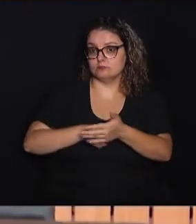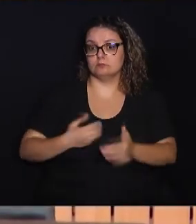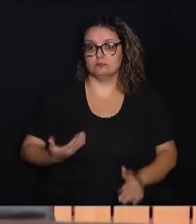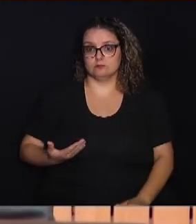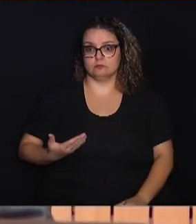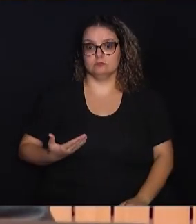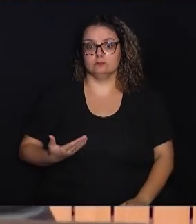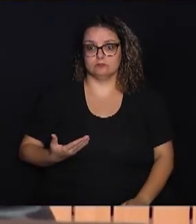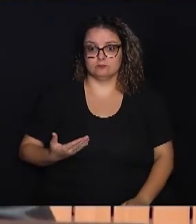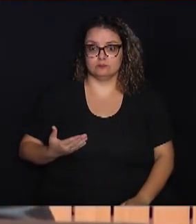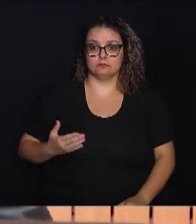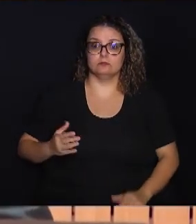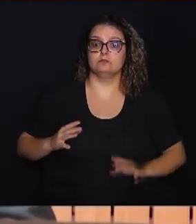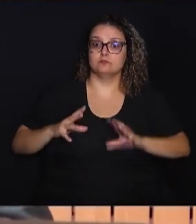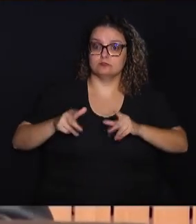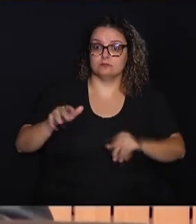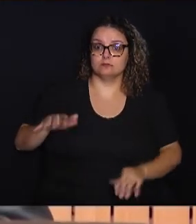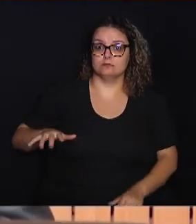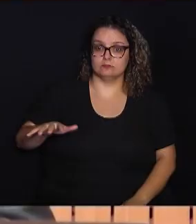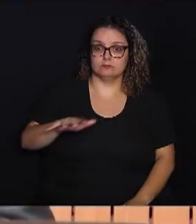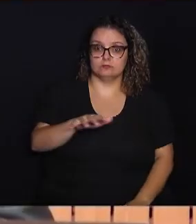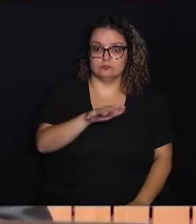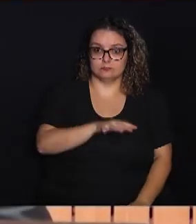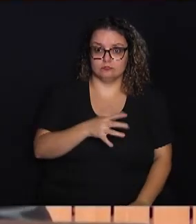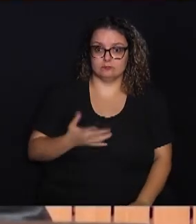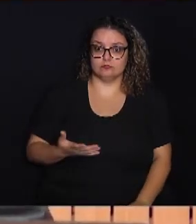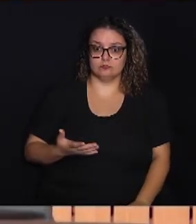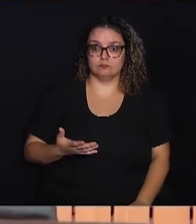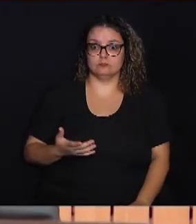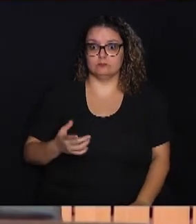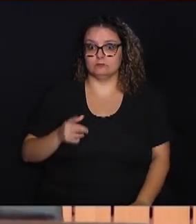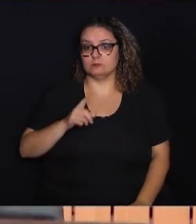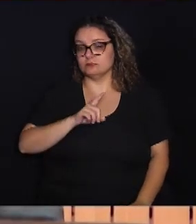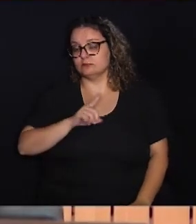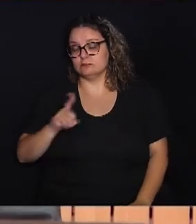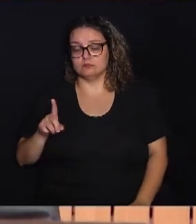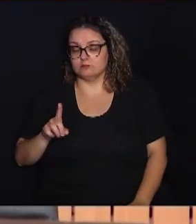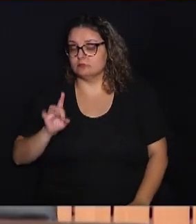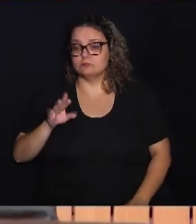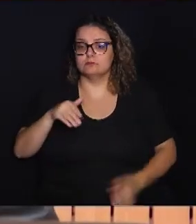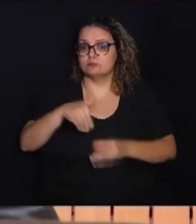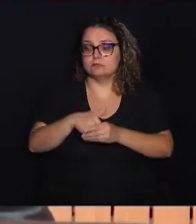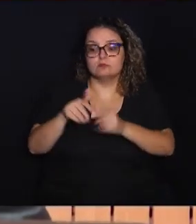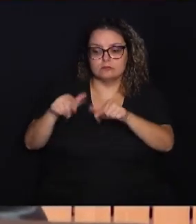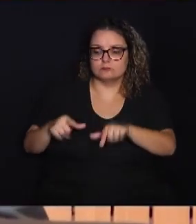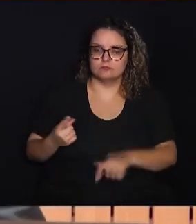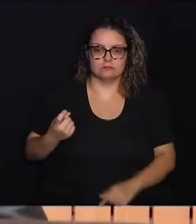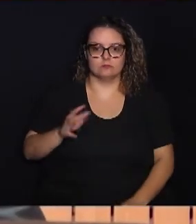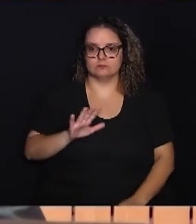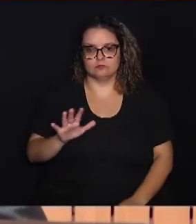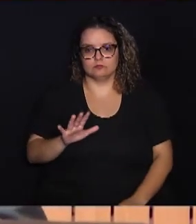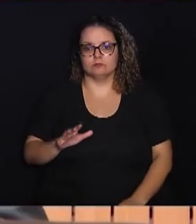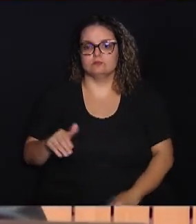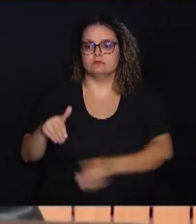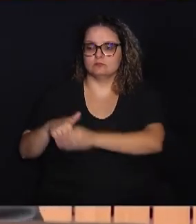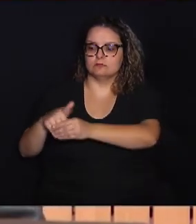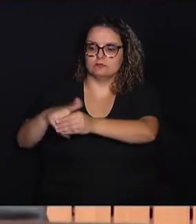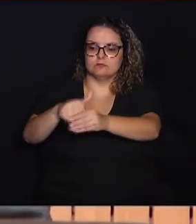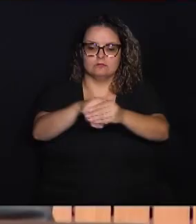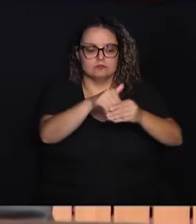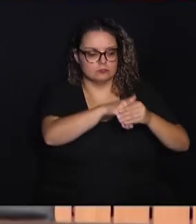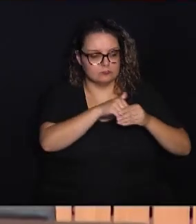toda a região eu quero dizer que não foi só um voto localizado mas foi um voto volto a